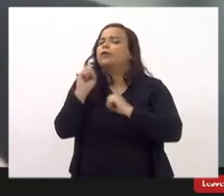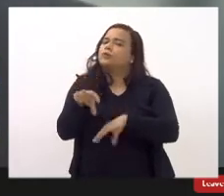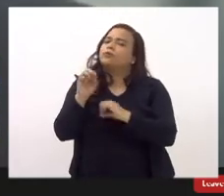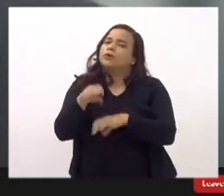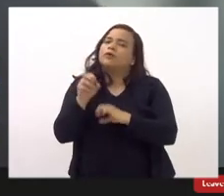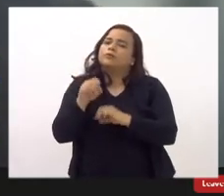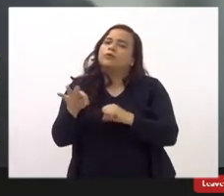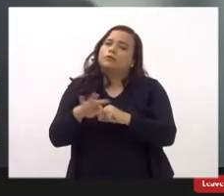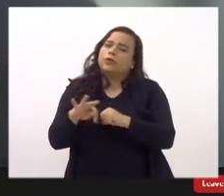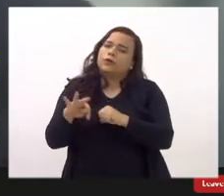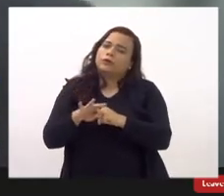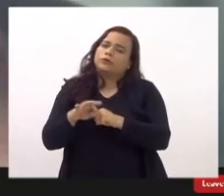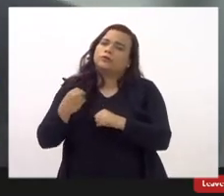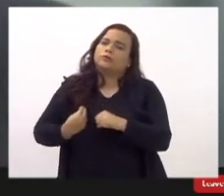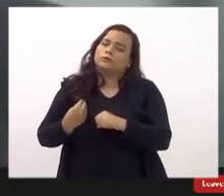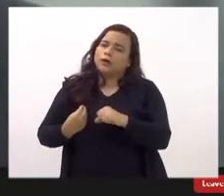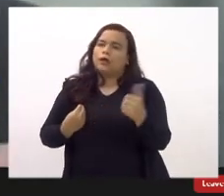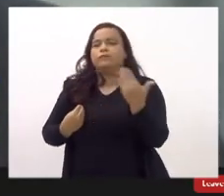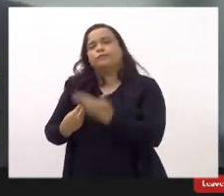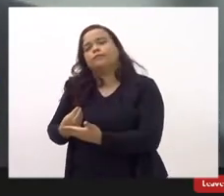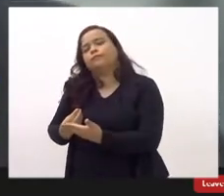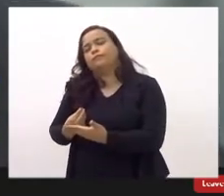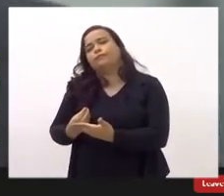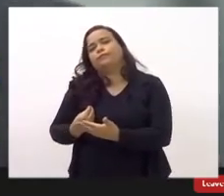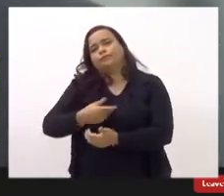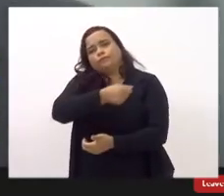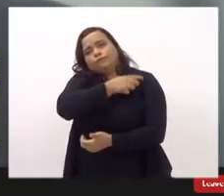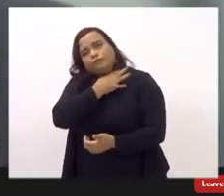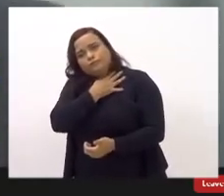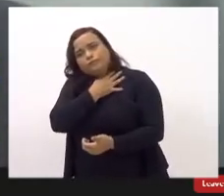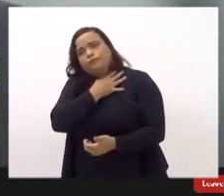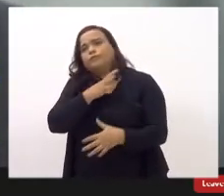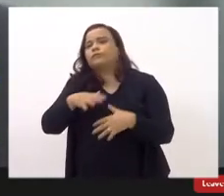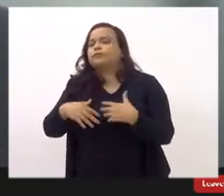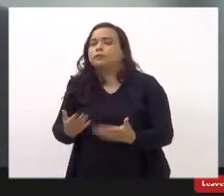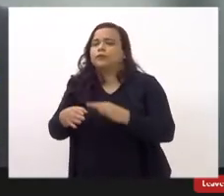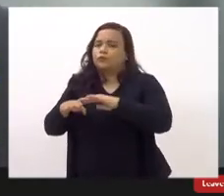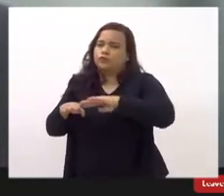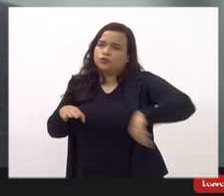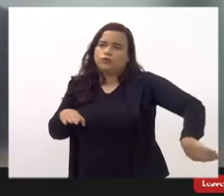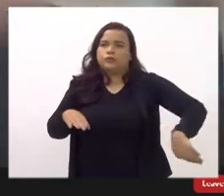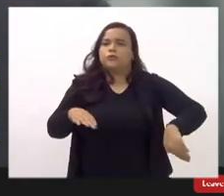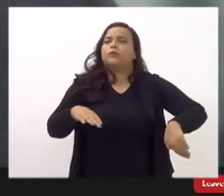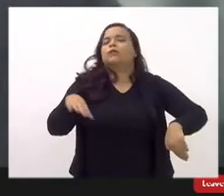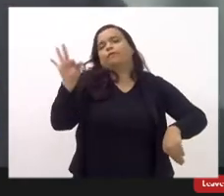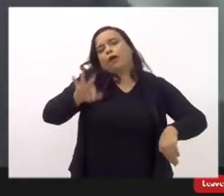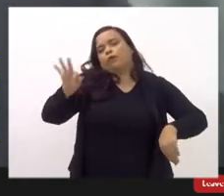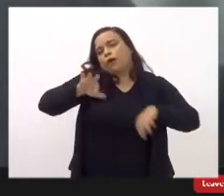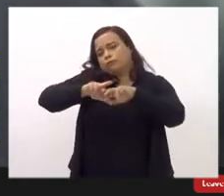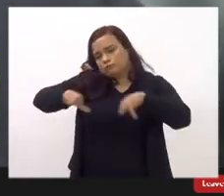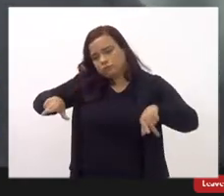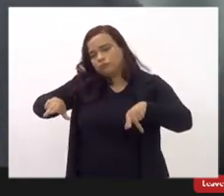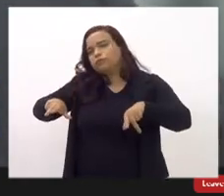tecnológica que estavam lá no ensino médio, excluindo, evidentemente, a da educação superior, que são os cursos